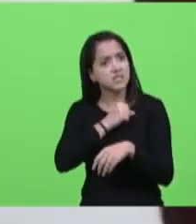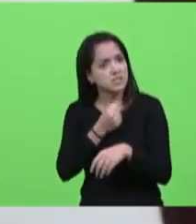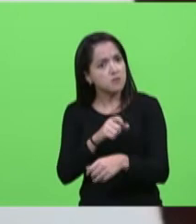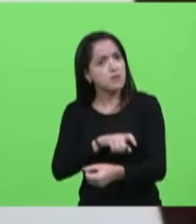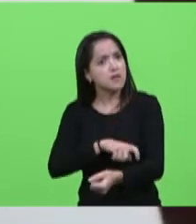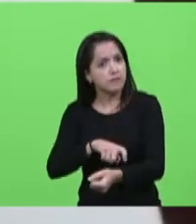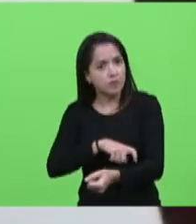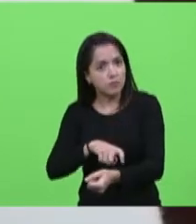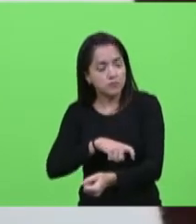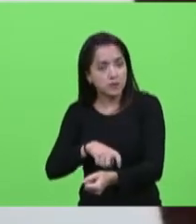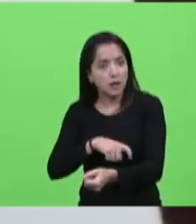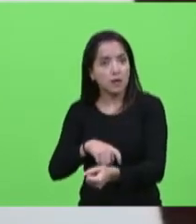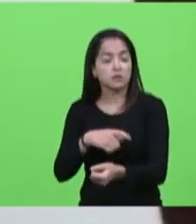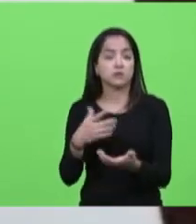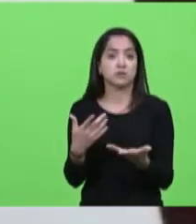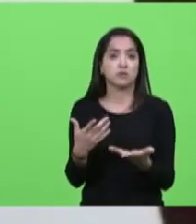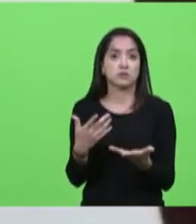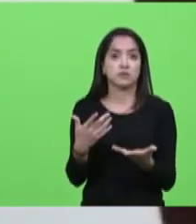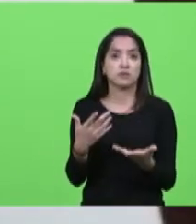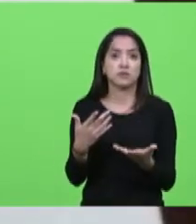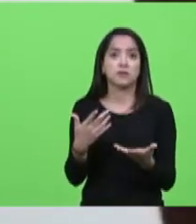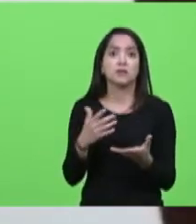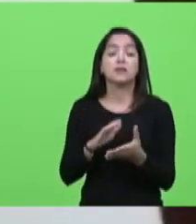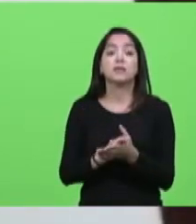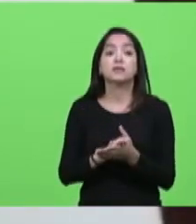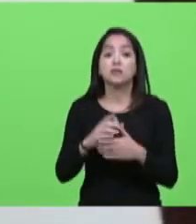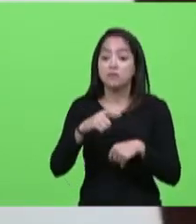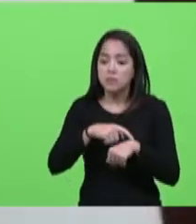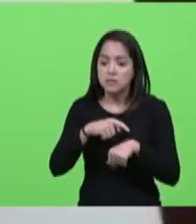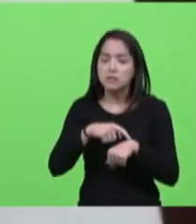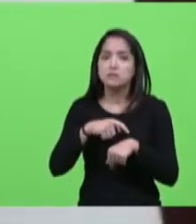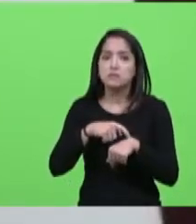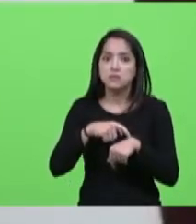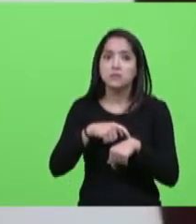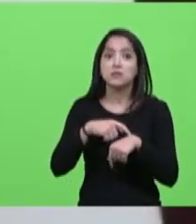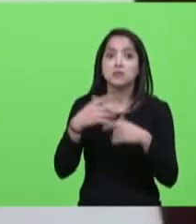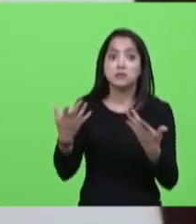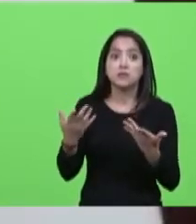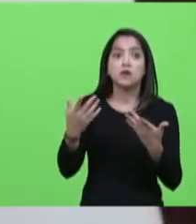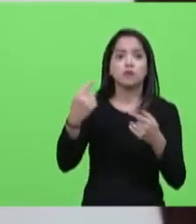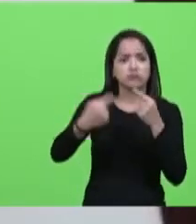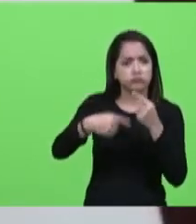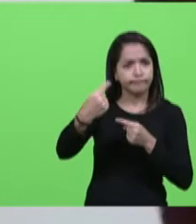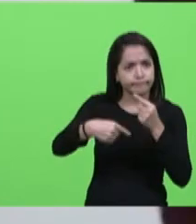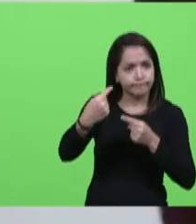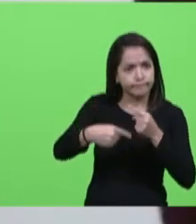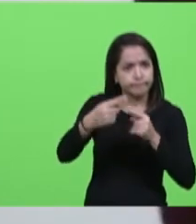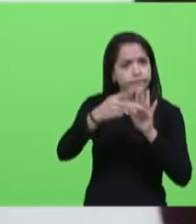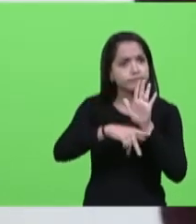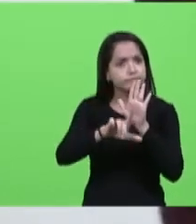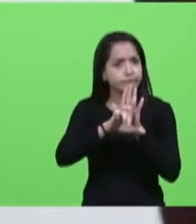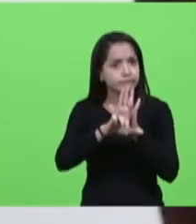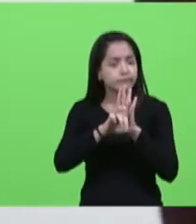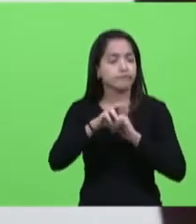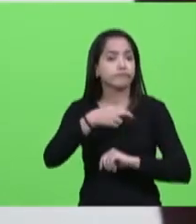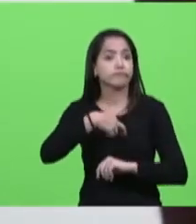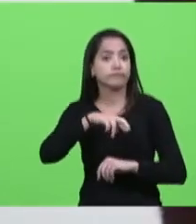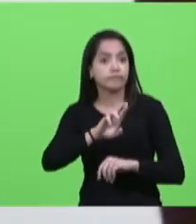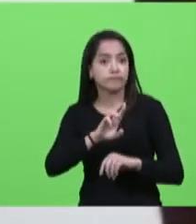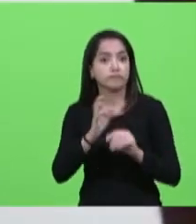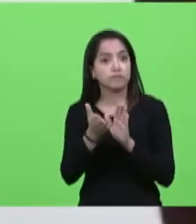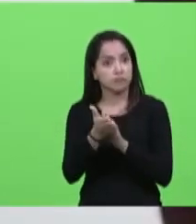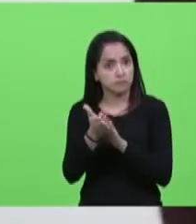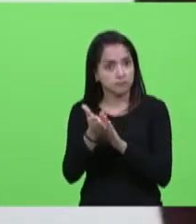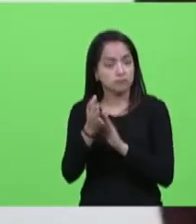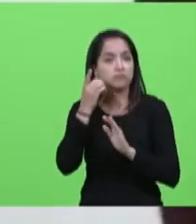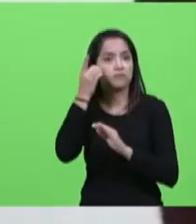essas medidas em relação à igreja. Então é muito oportuno, ainda que estivéssemos no meio da discussão do projeto de lei sobre religião. Então quero parabenizar o